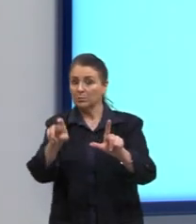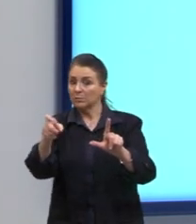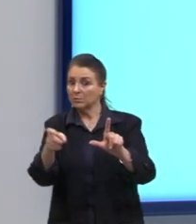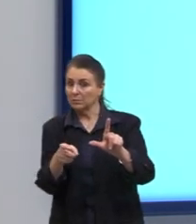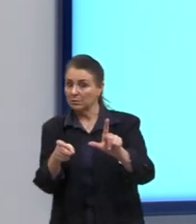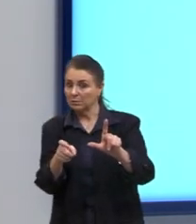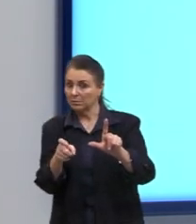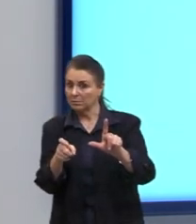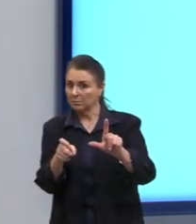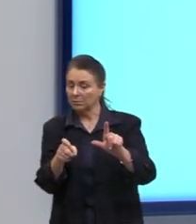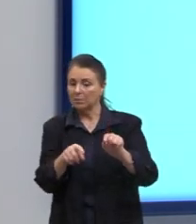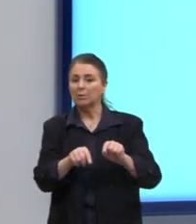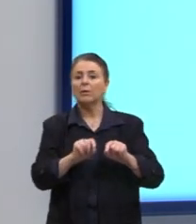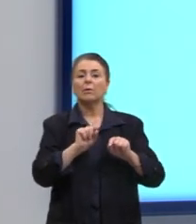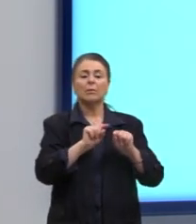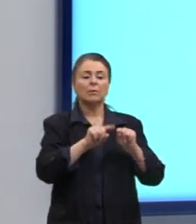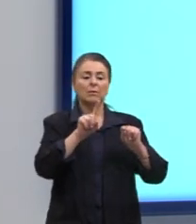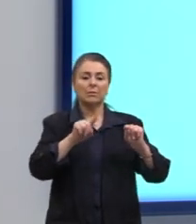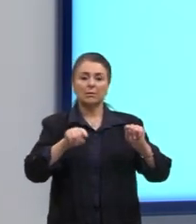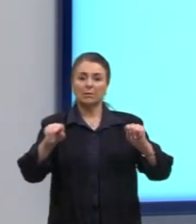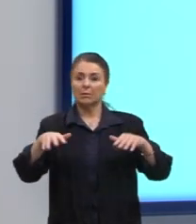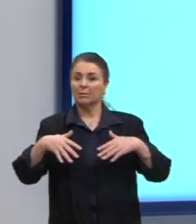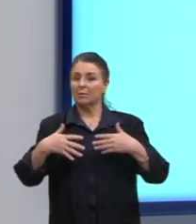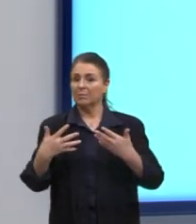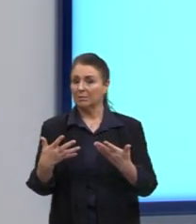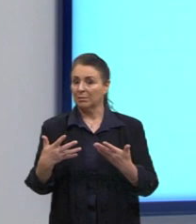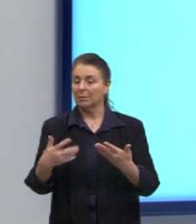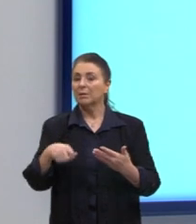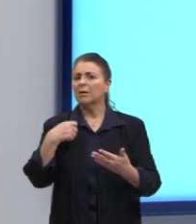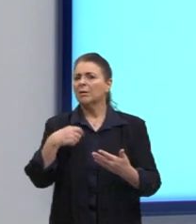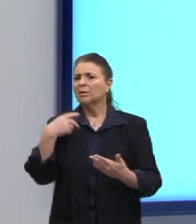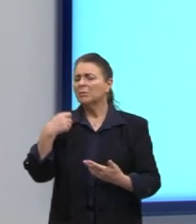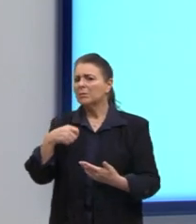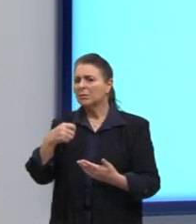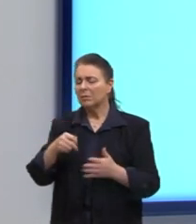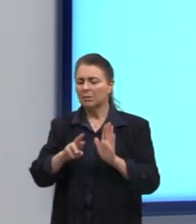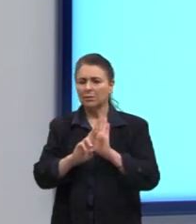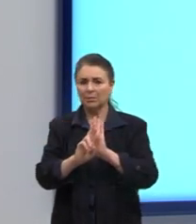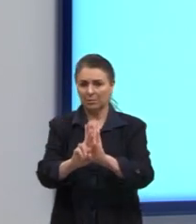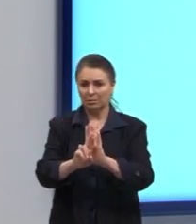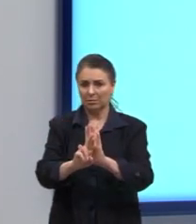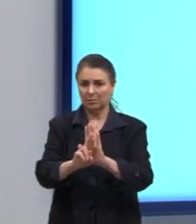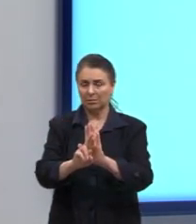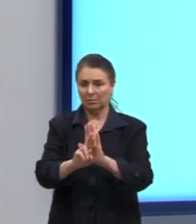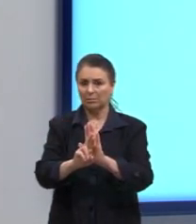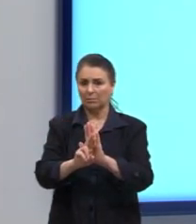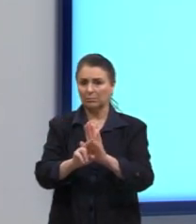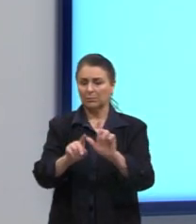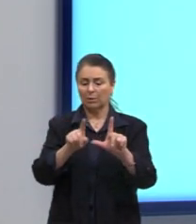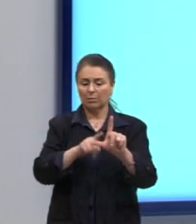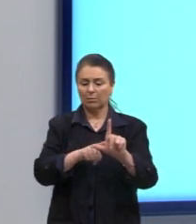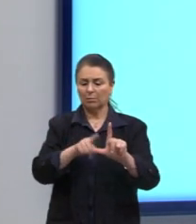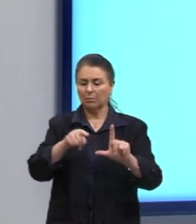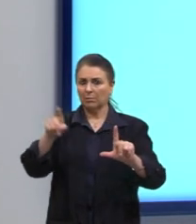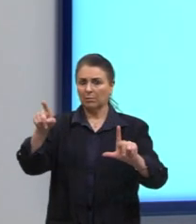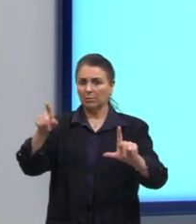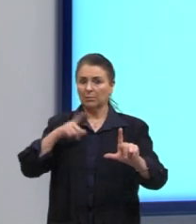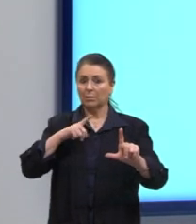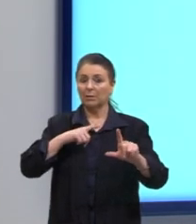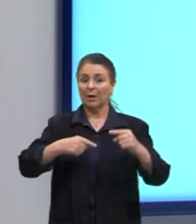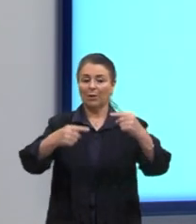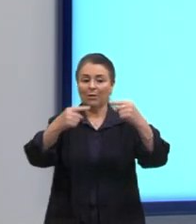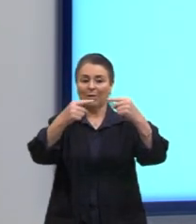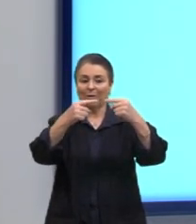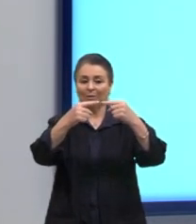X tá para isso a gente não precisa nem ter a representação gráfica nós precisamos ter os pares